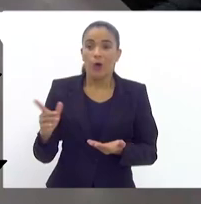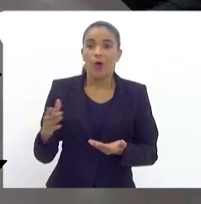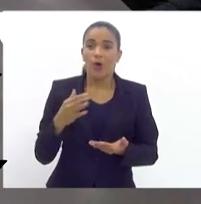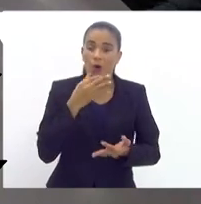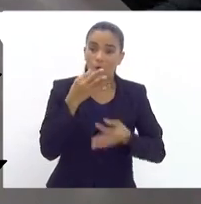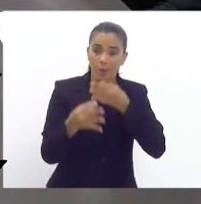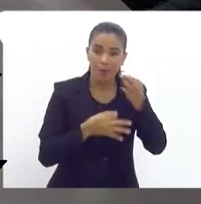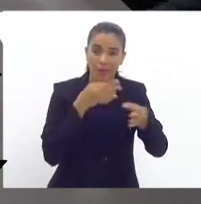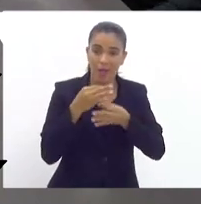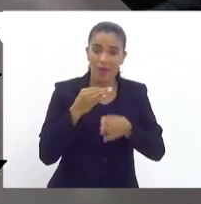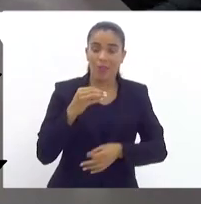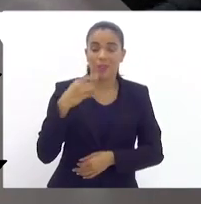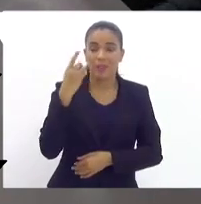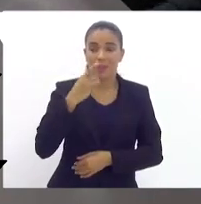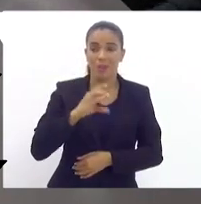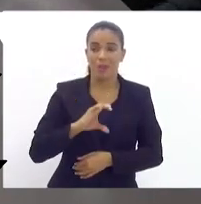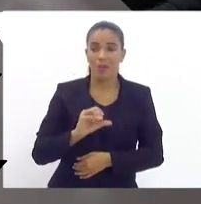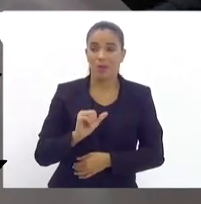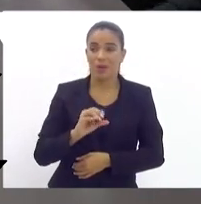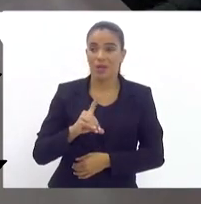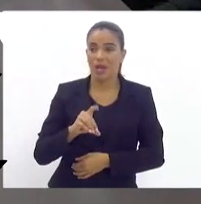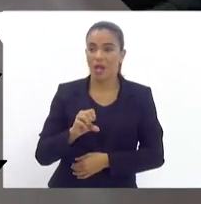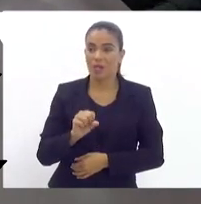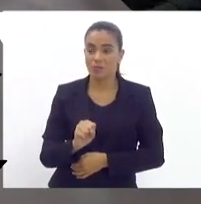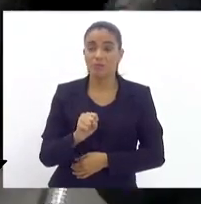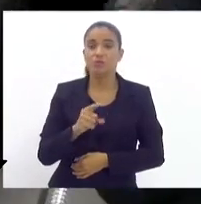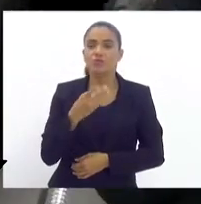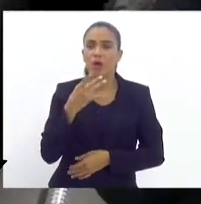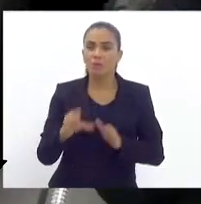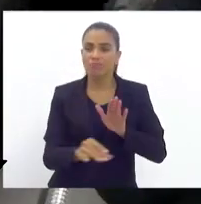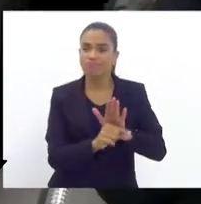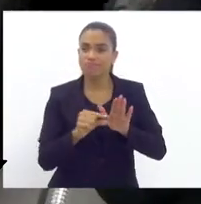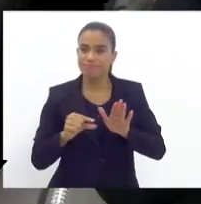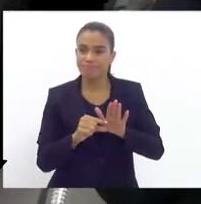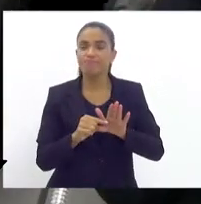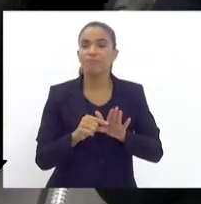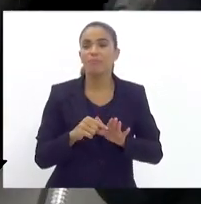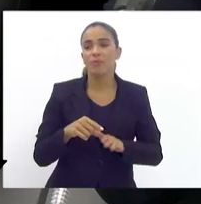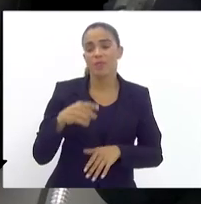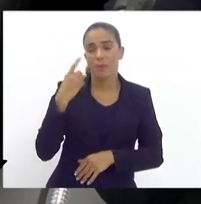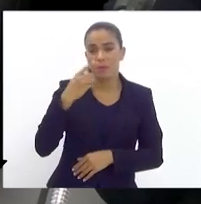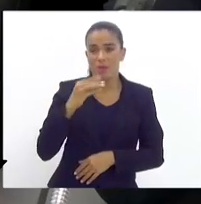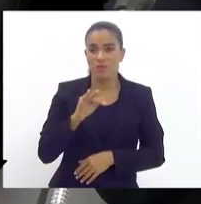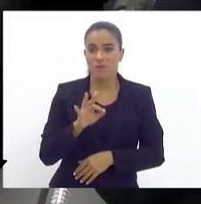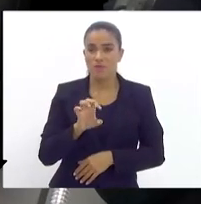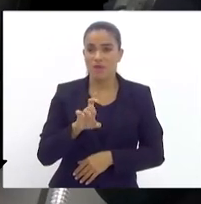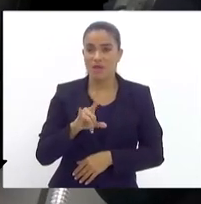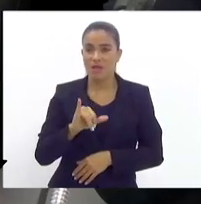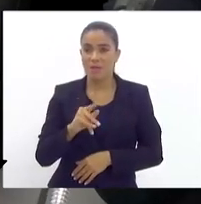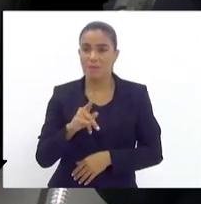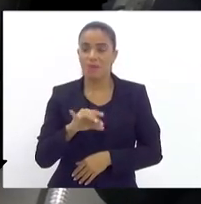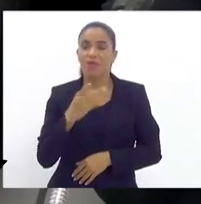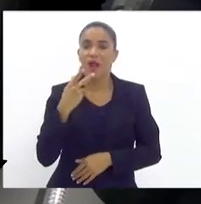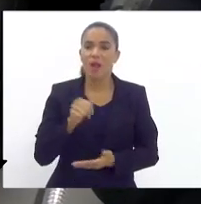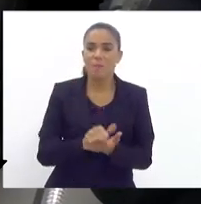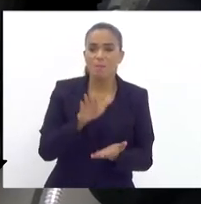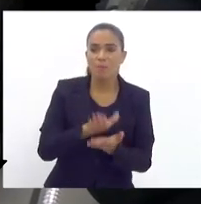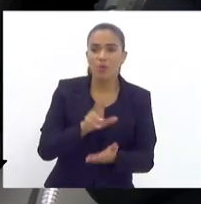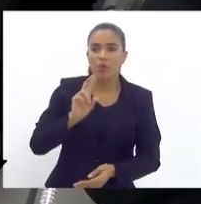Mink, mas é só para salientar aí na emenda, já falei com o deputado Filipinho Raff, quando ela coloca a multa de